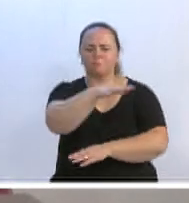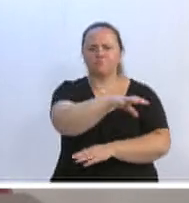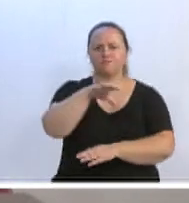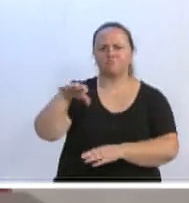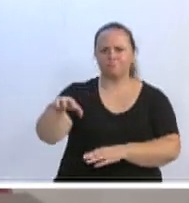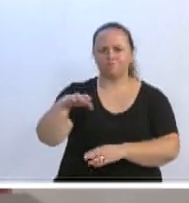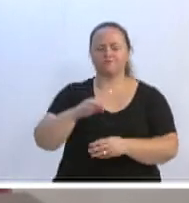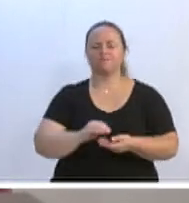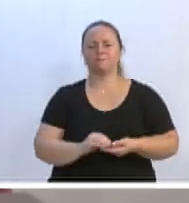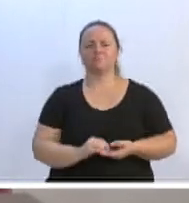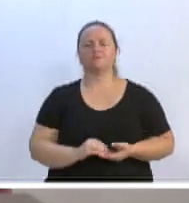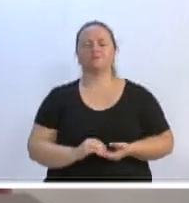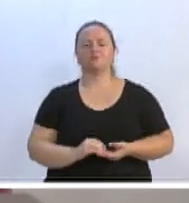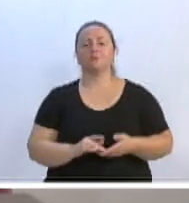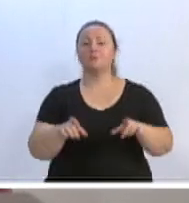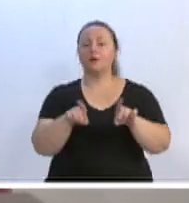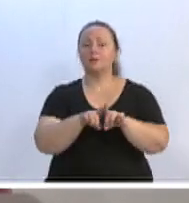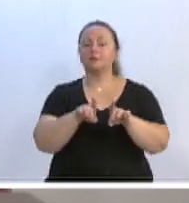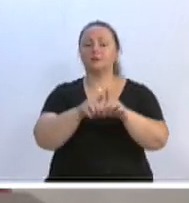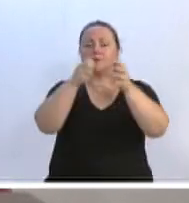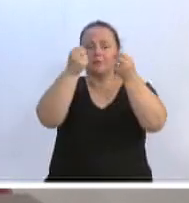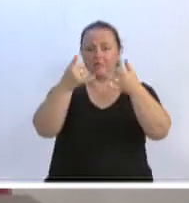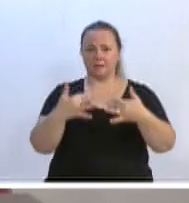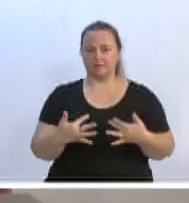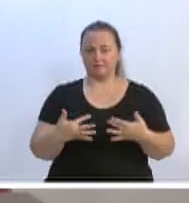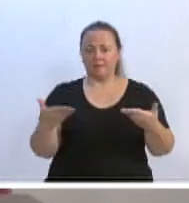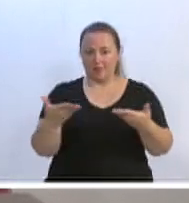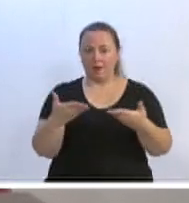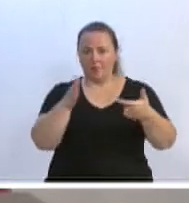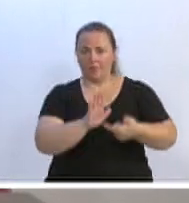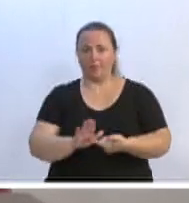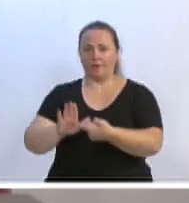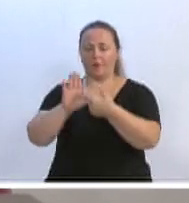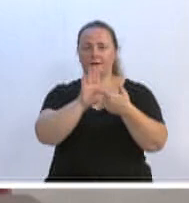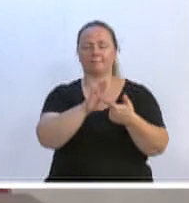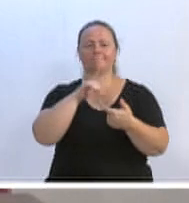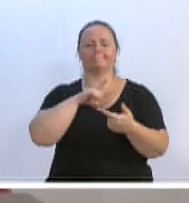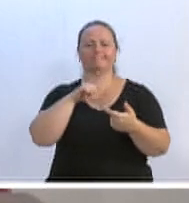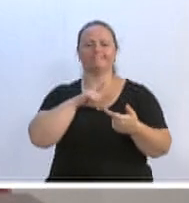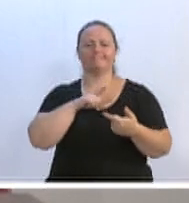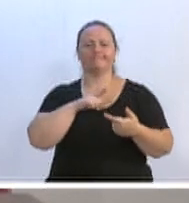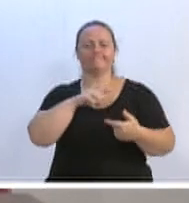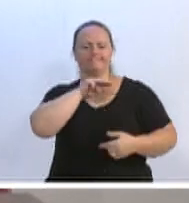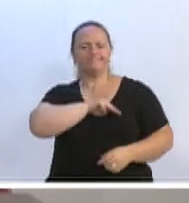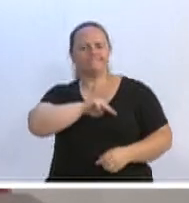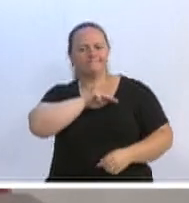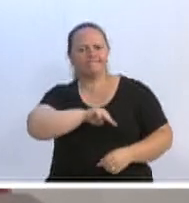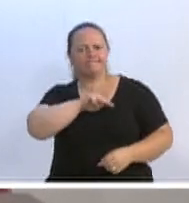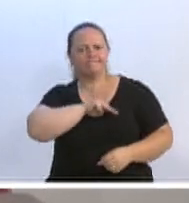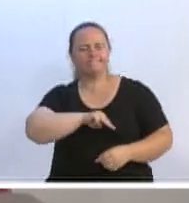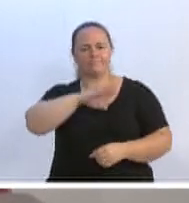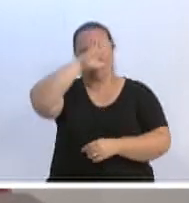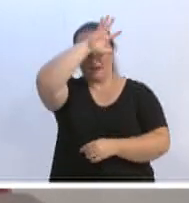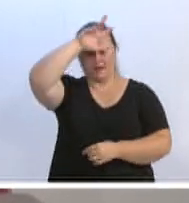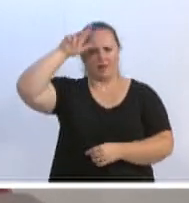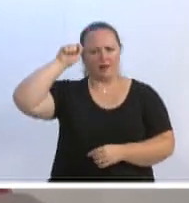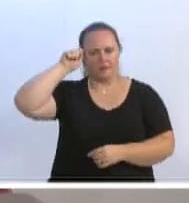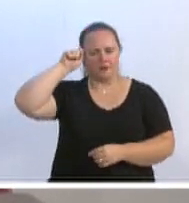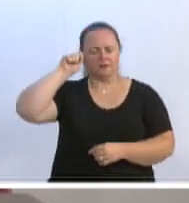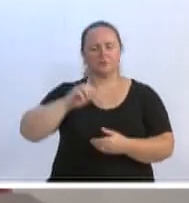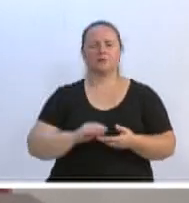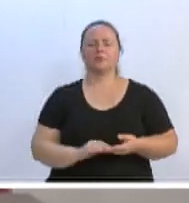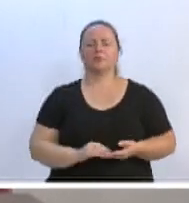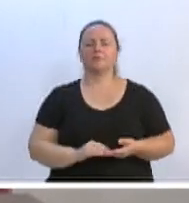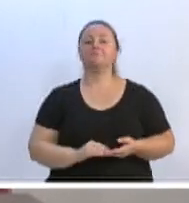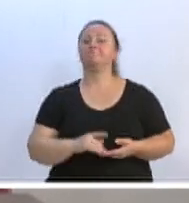Relatamos aqui também a Missão Amazônia, onde a Igreja Cristã Maranata